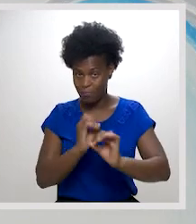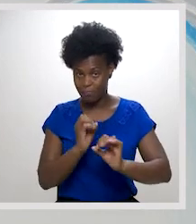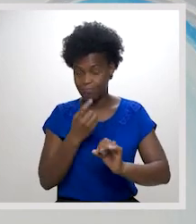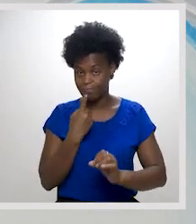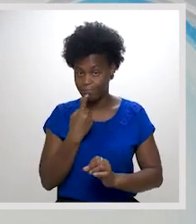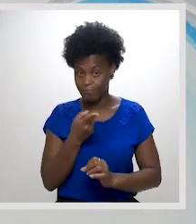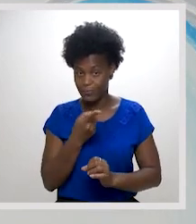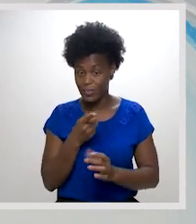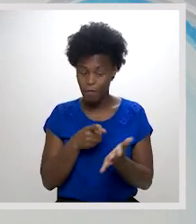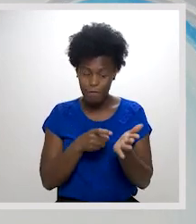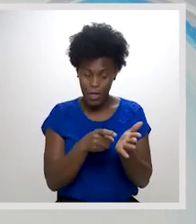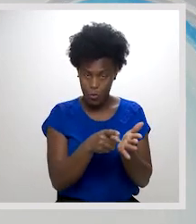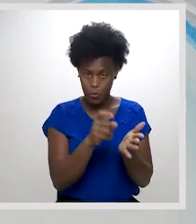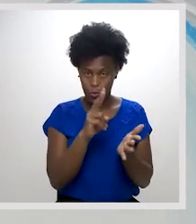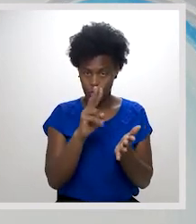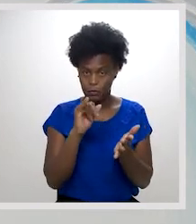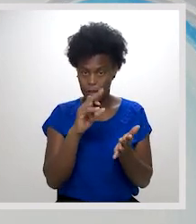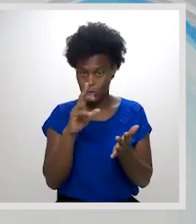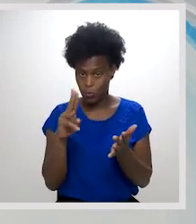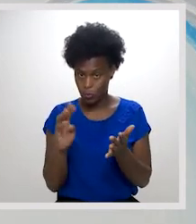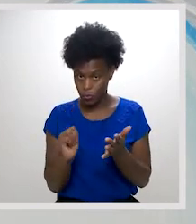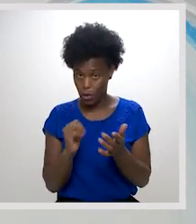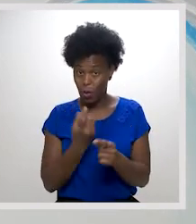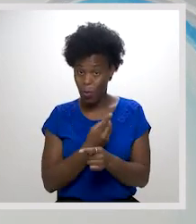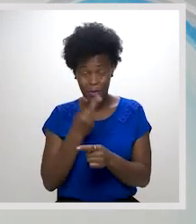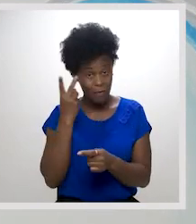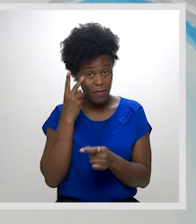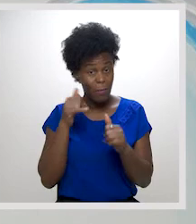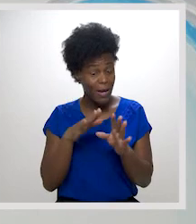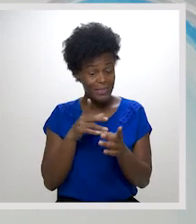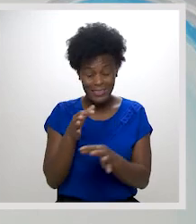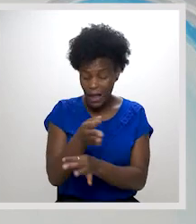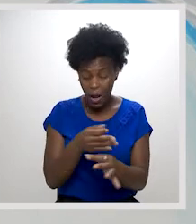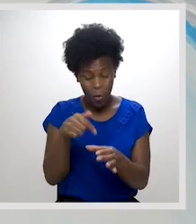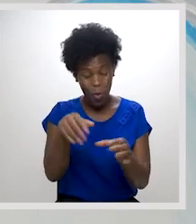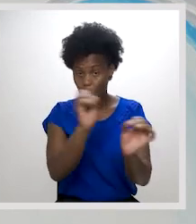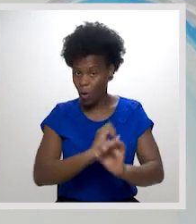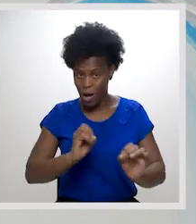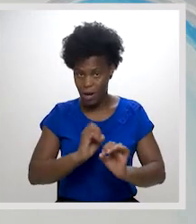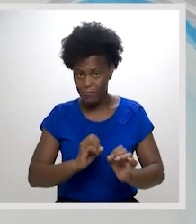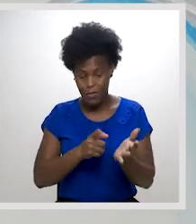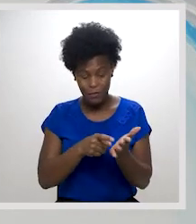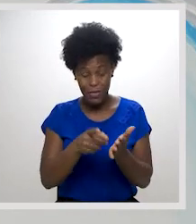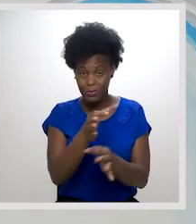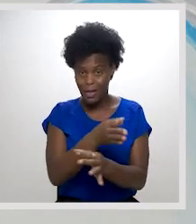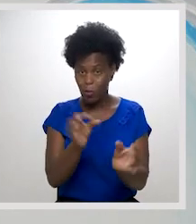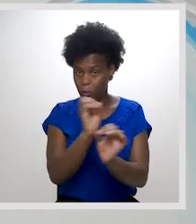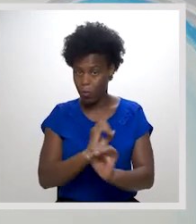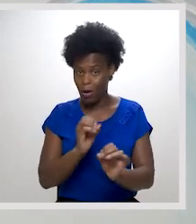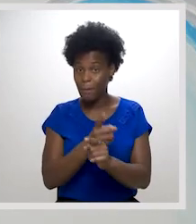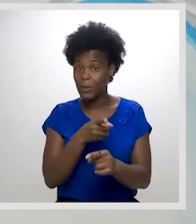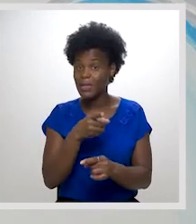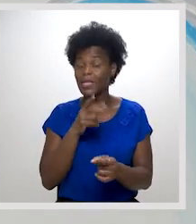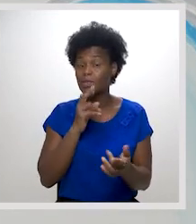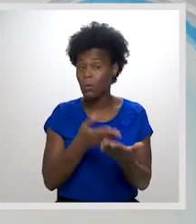Os vírus são organismos vivos não celulares. Então, por isso que essa